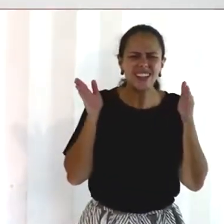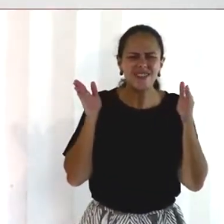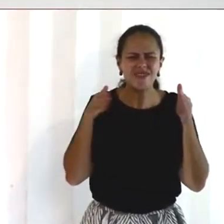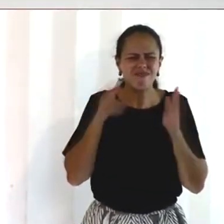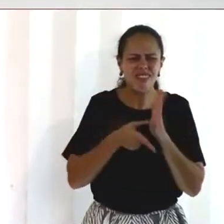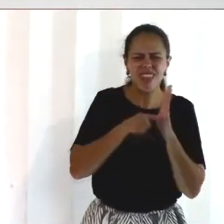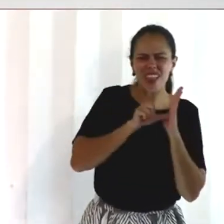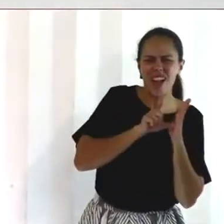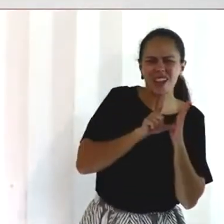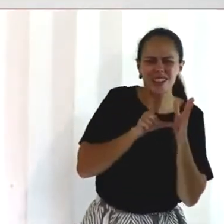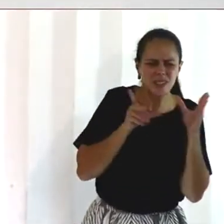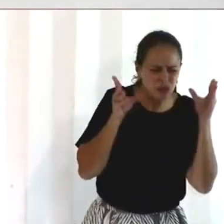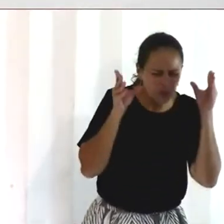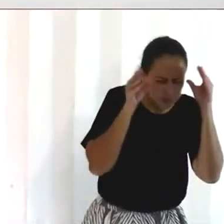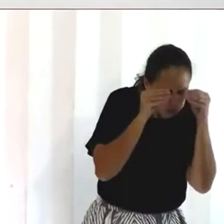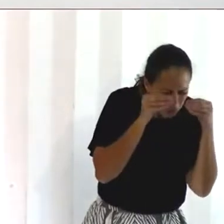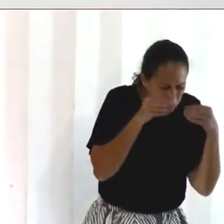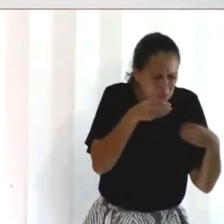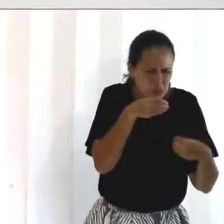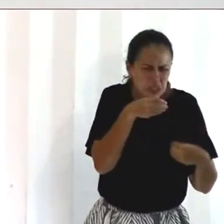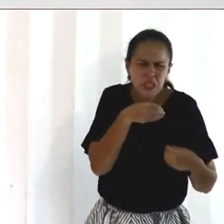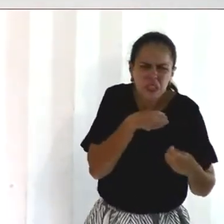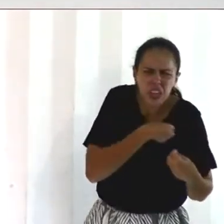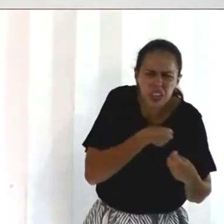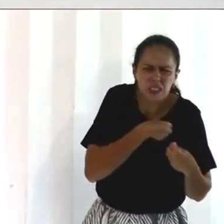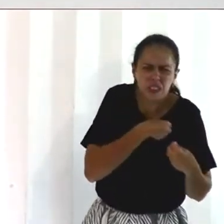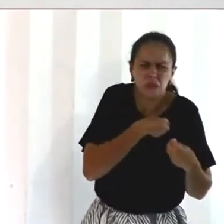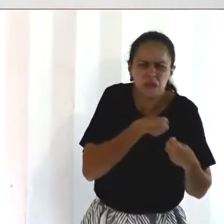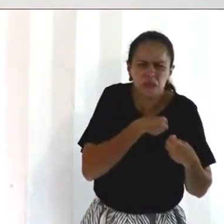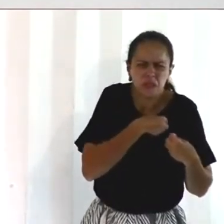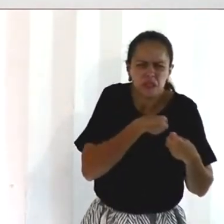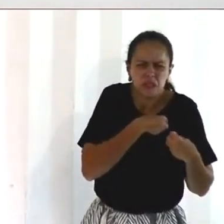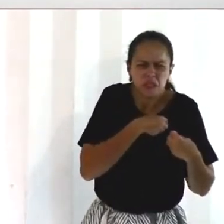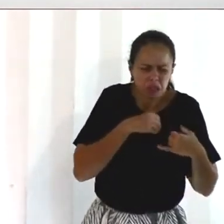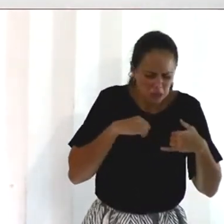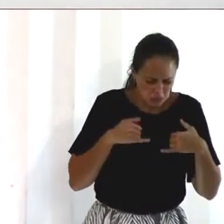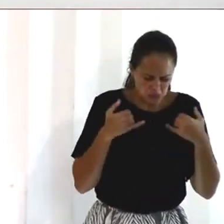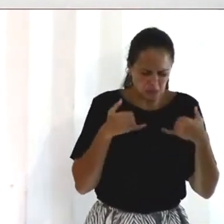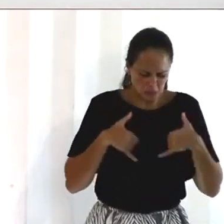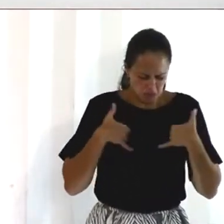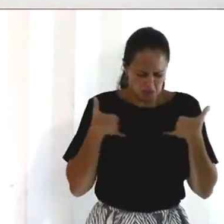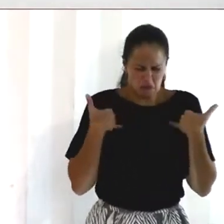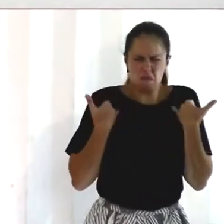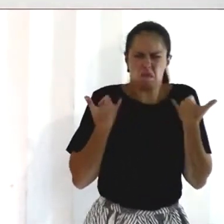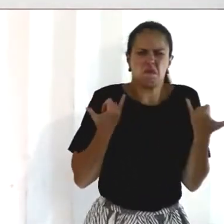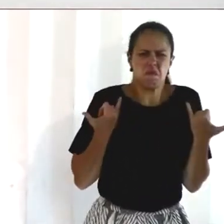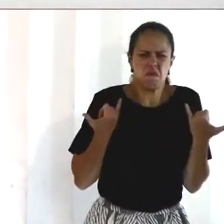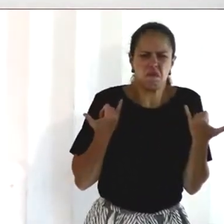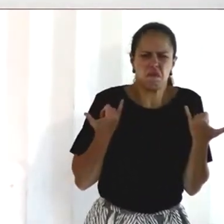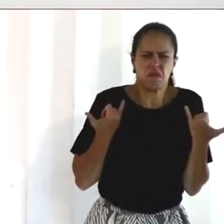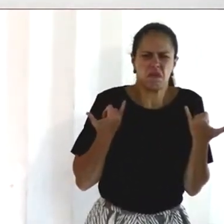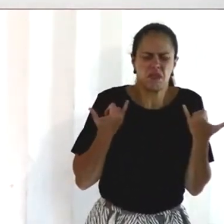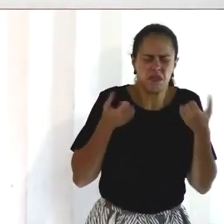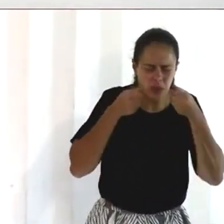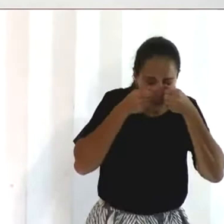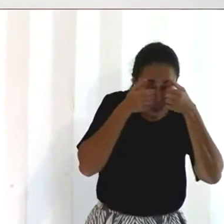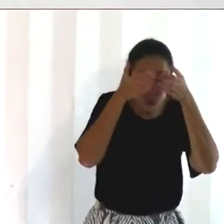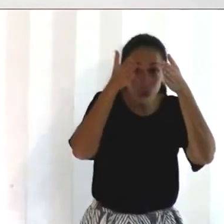nem foram confessados, de uma vida de impiedade, de uma vida de egoísmo, para abrir os